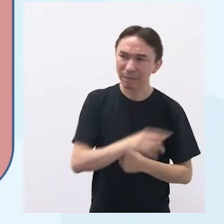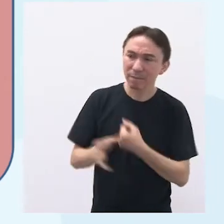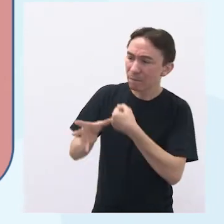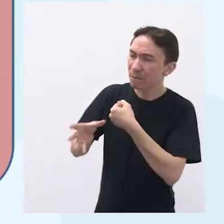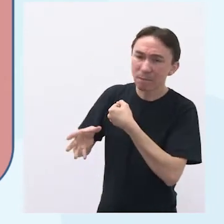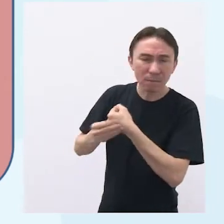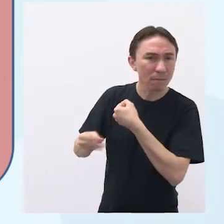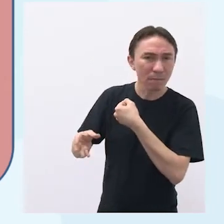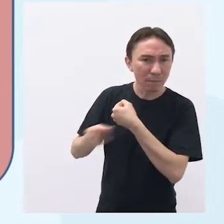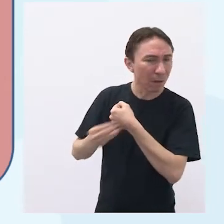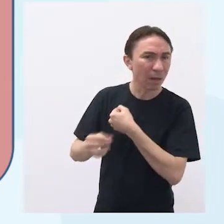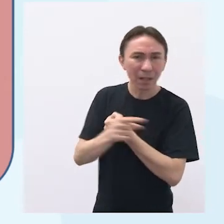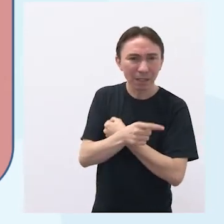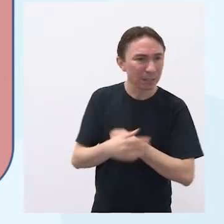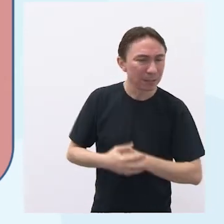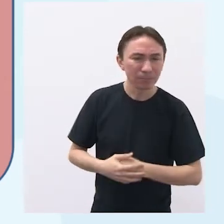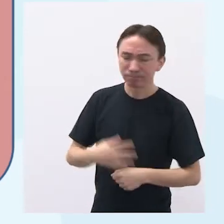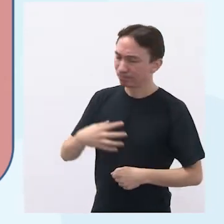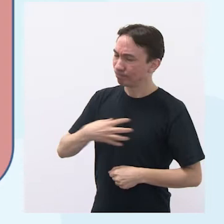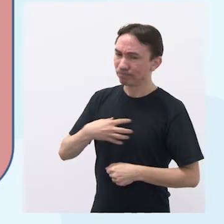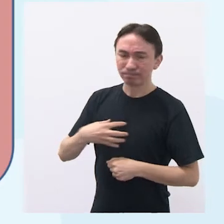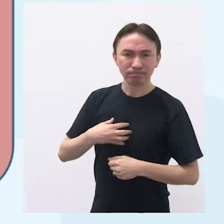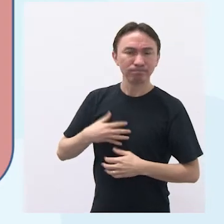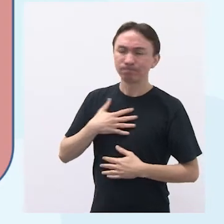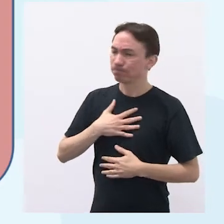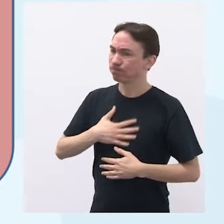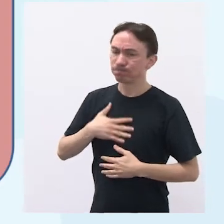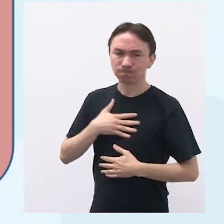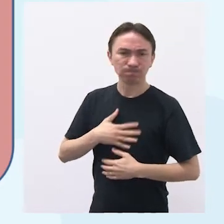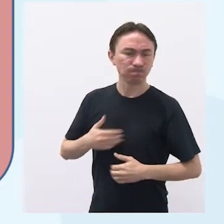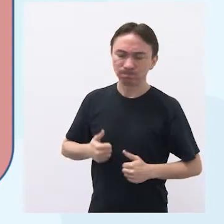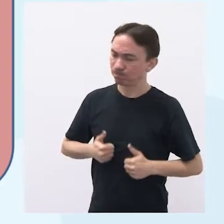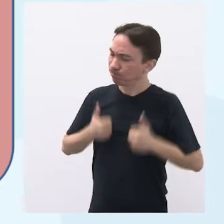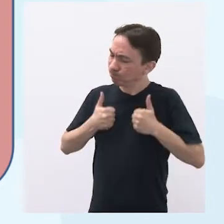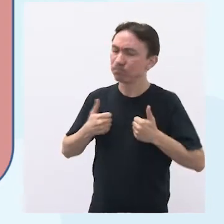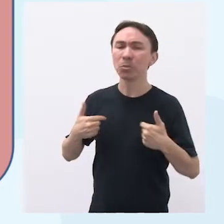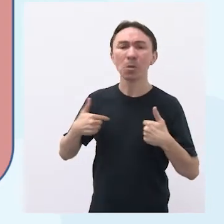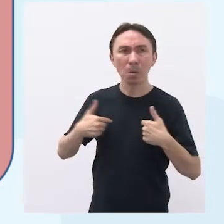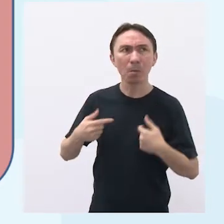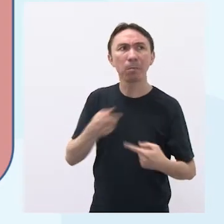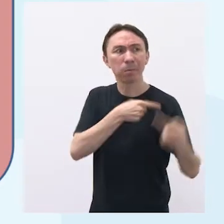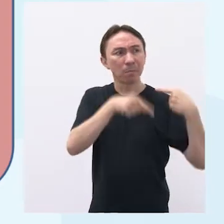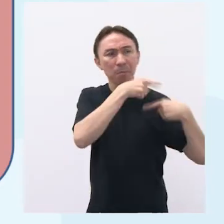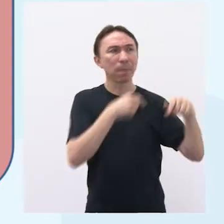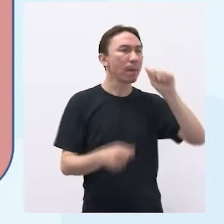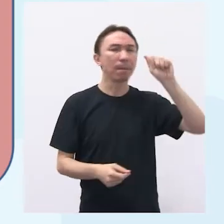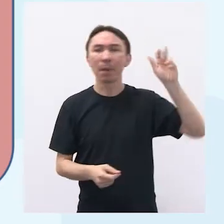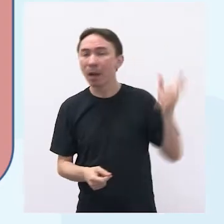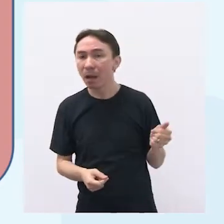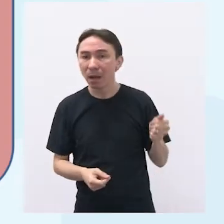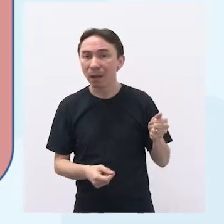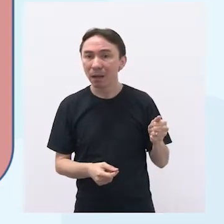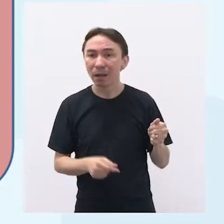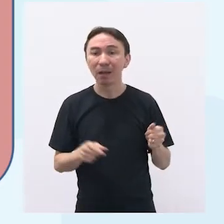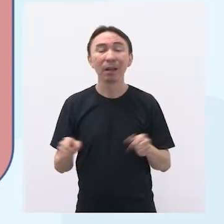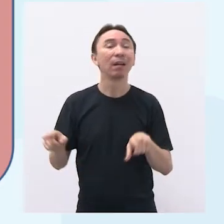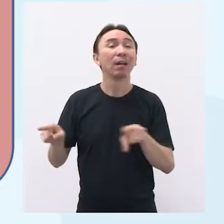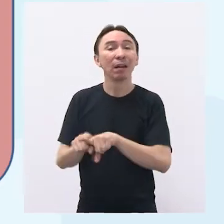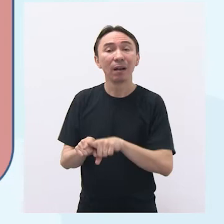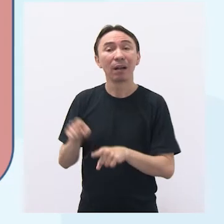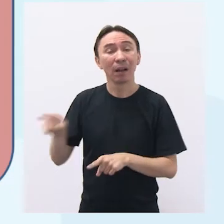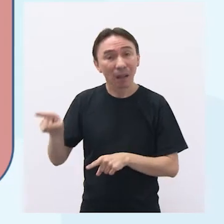eles orgulharem-se da sua origem africana, né? E para os brancos, permitirão que identifiquem as